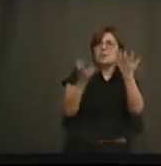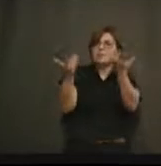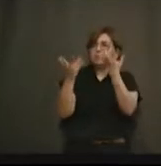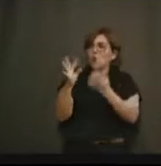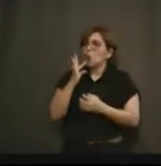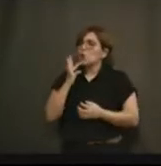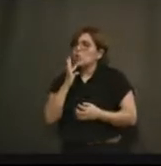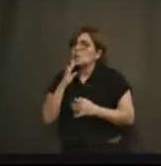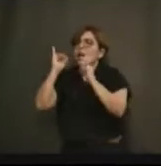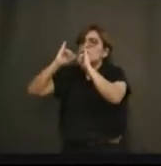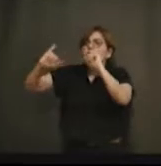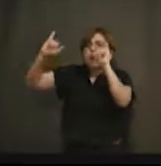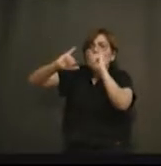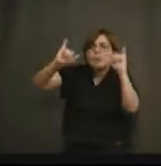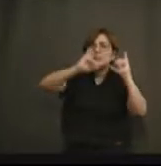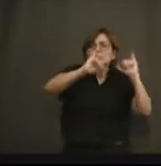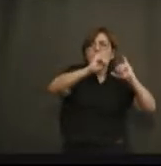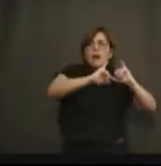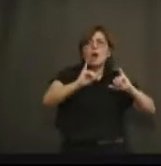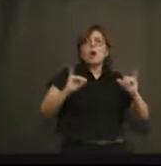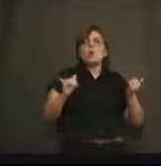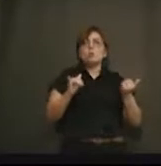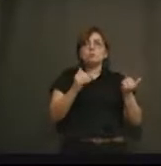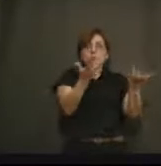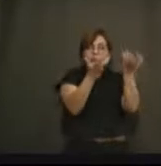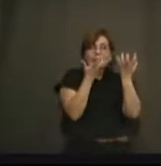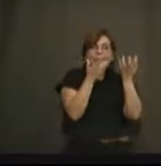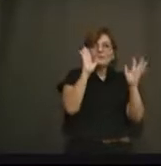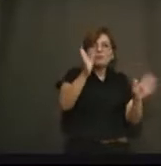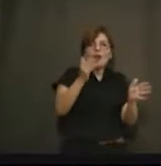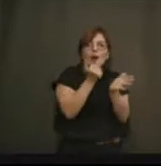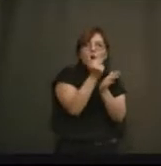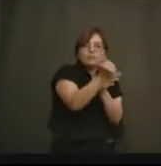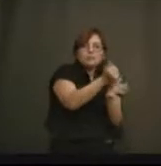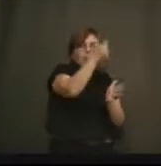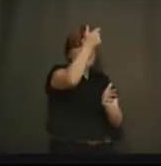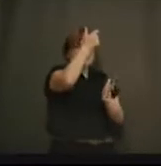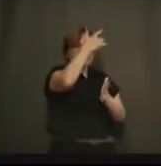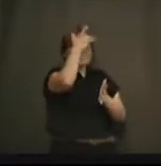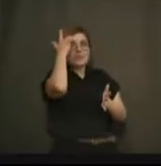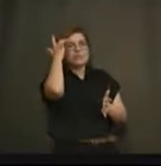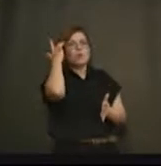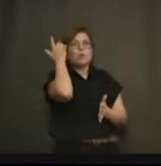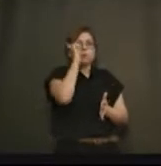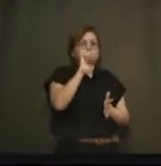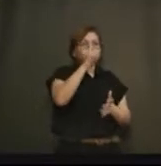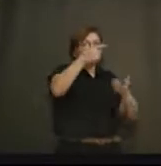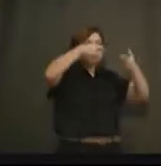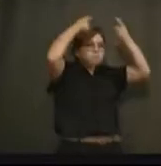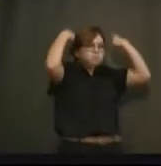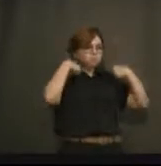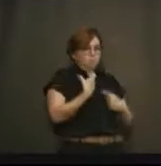informação sobre medalhistas, olimpíadas, sobre alunos com bom desempenho em matemática, é enorme. Então,